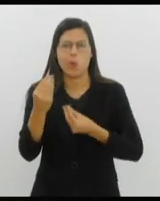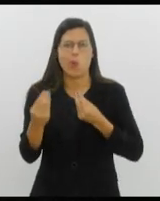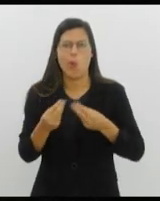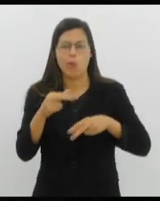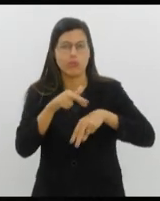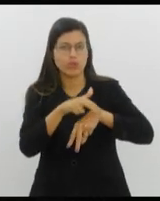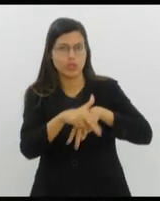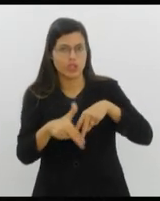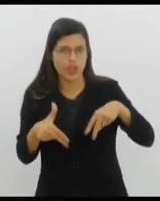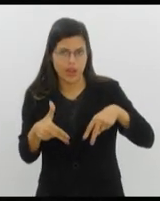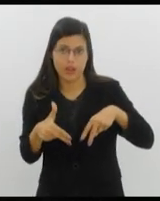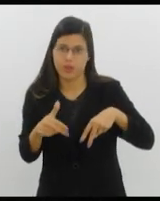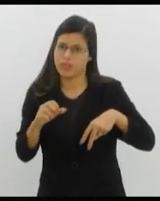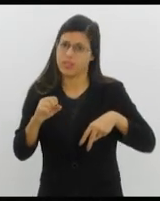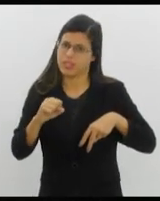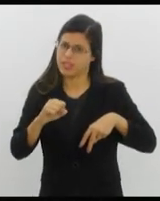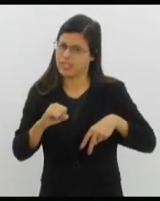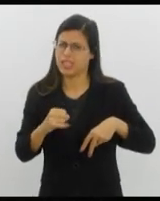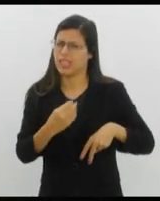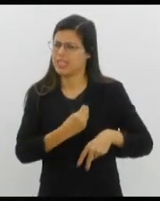se é que isso existe.